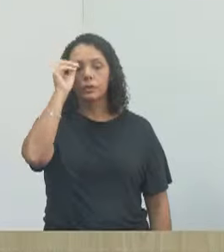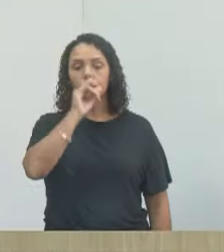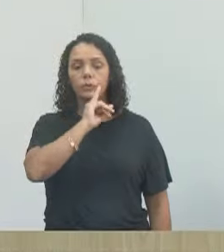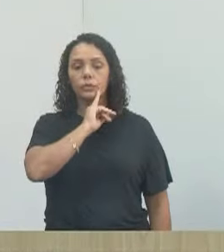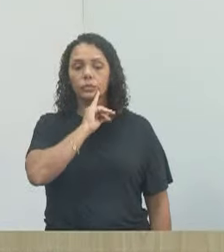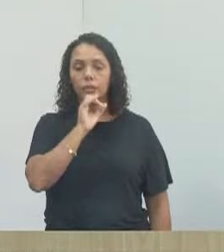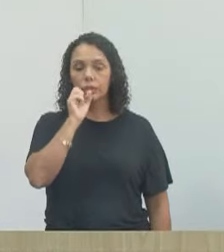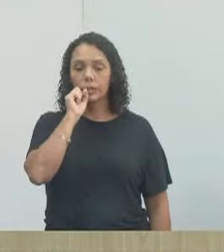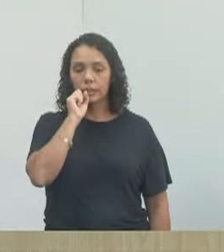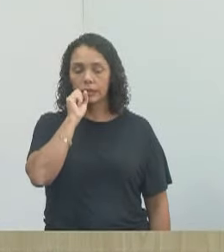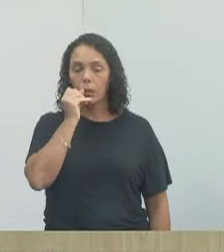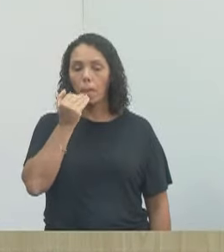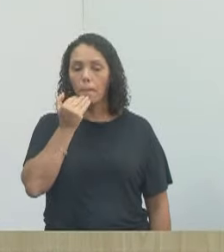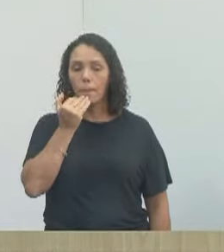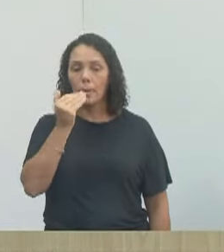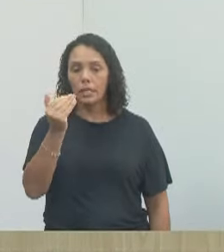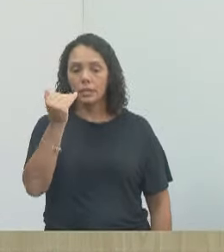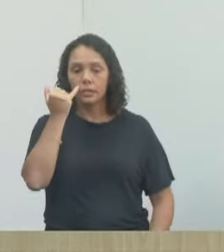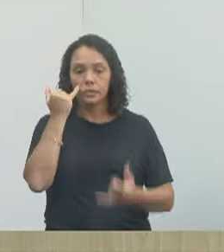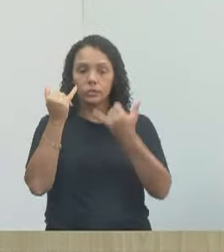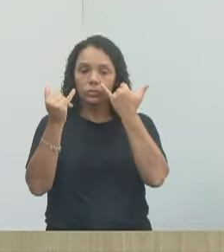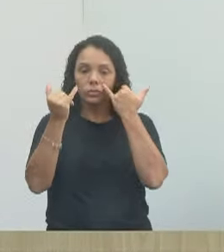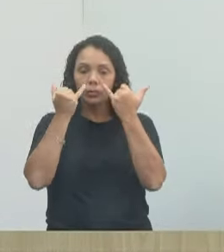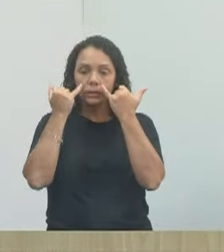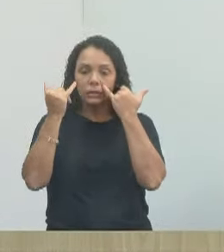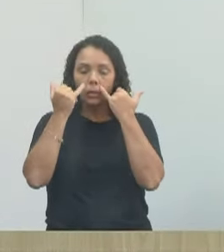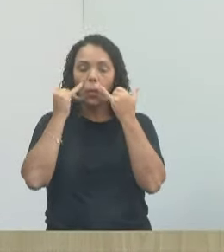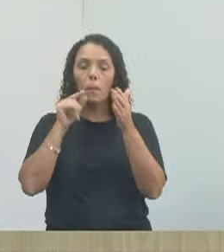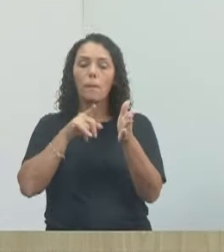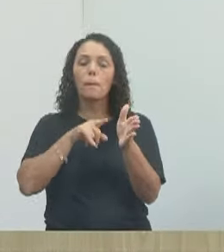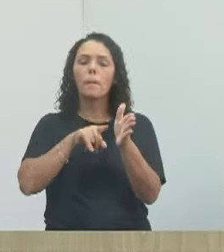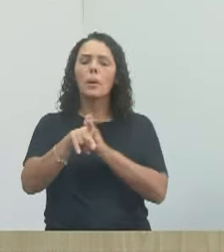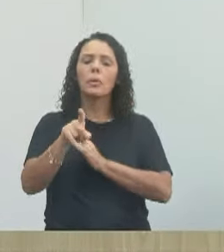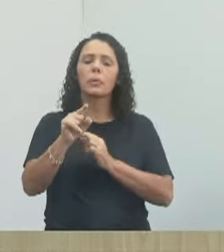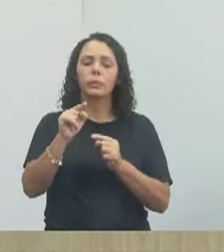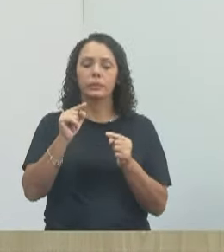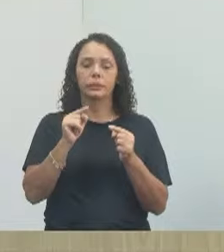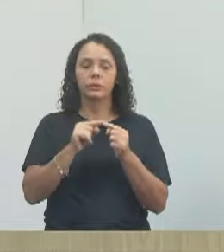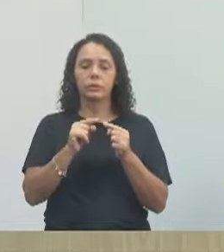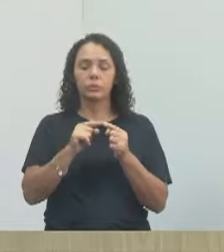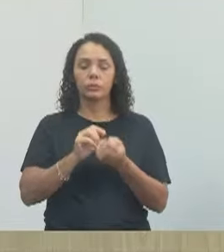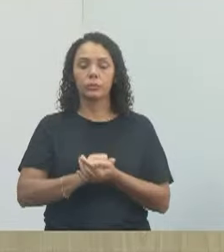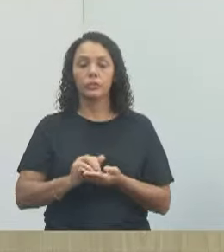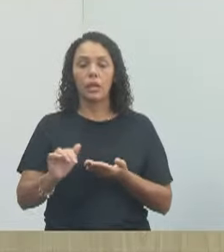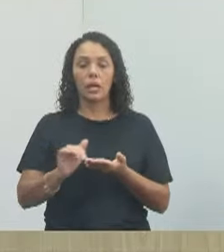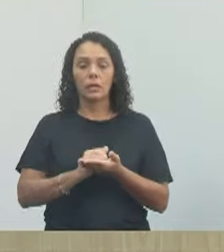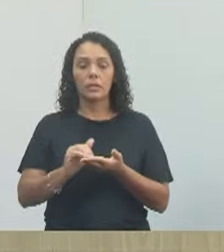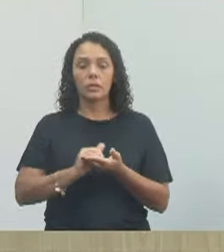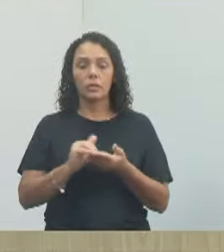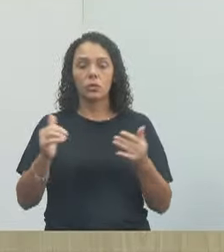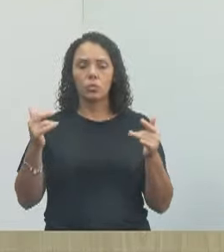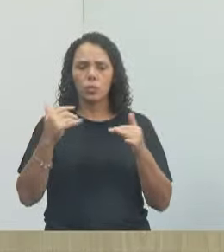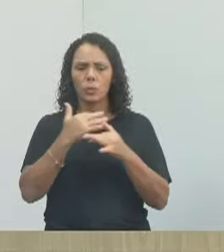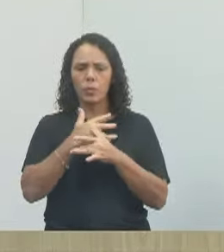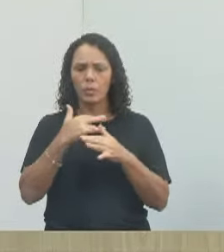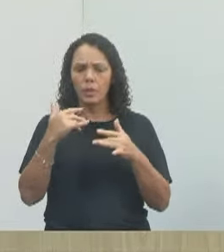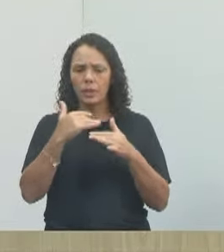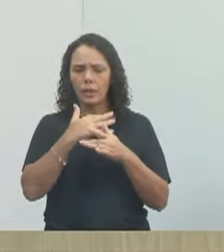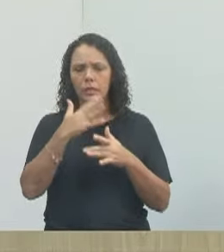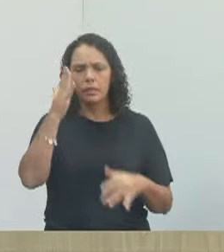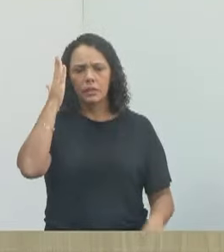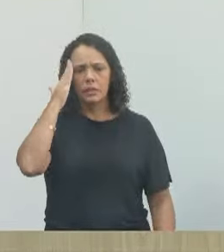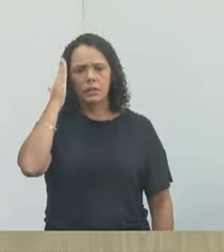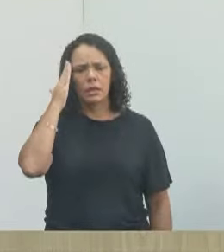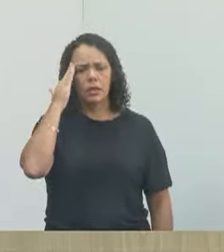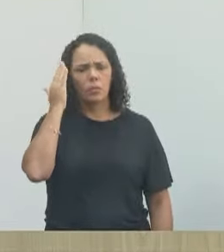ou seguinte pedid informações um a secretaria de mobilidade urbana tem conhecimento dos